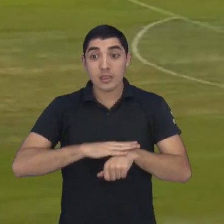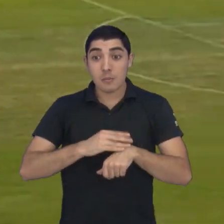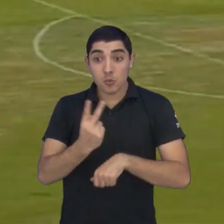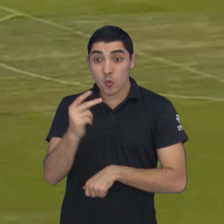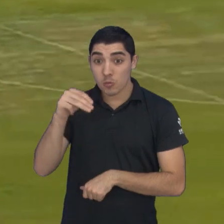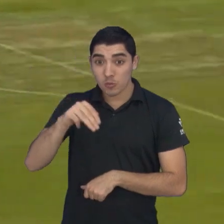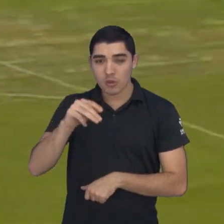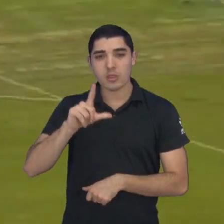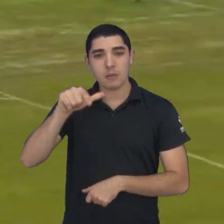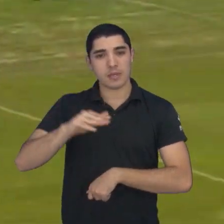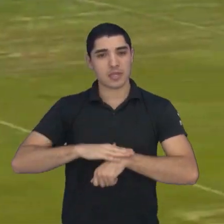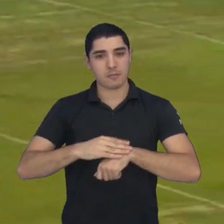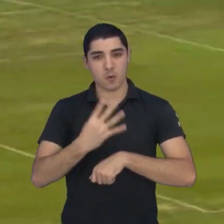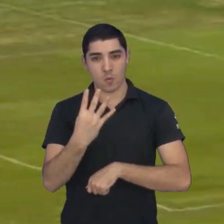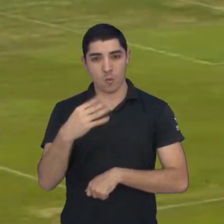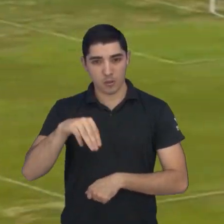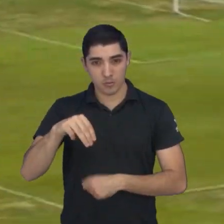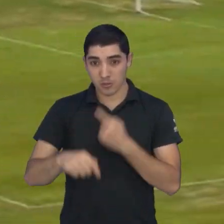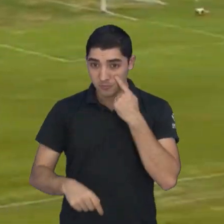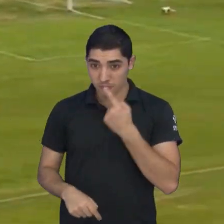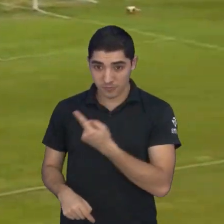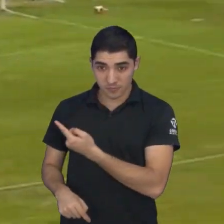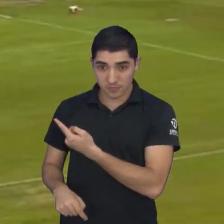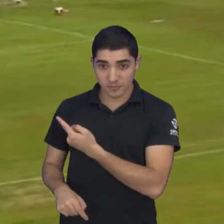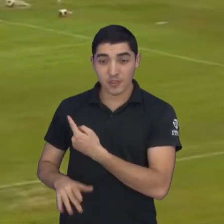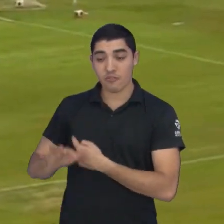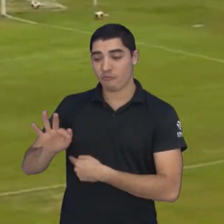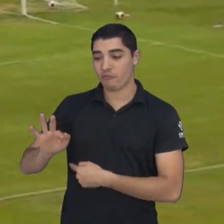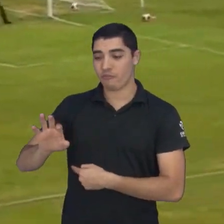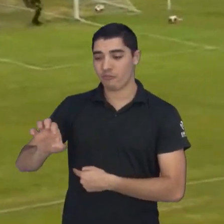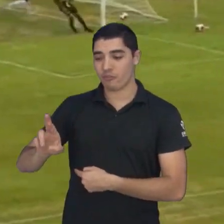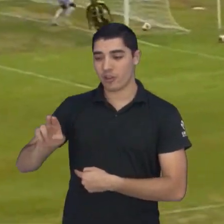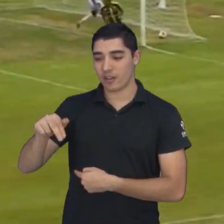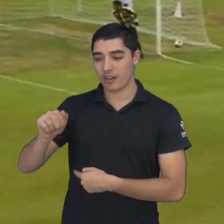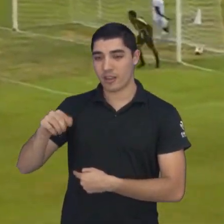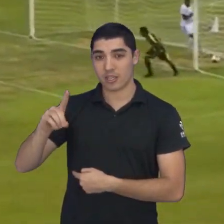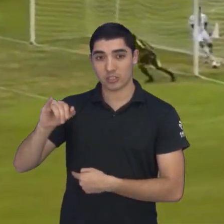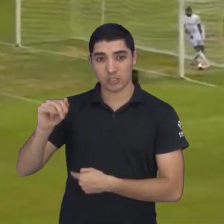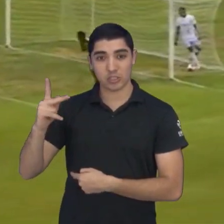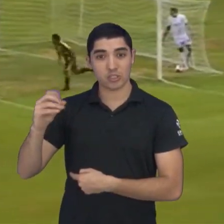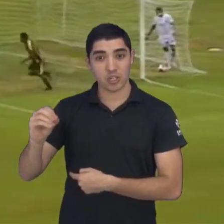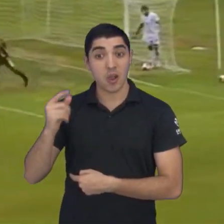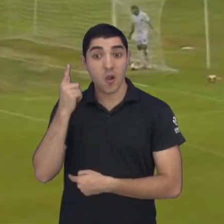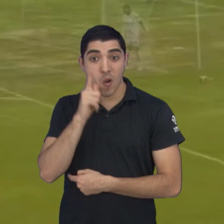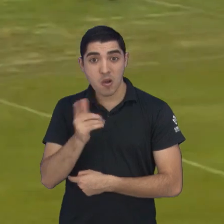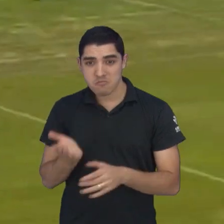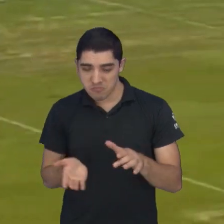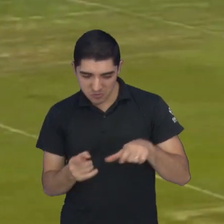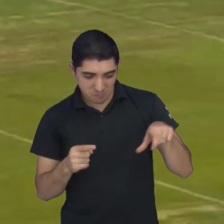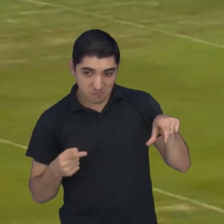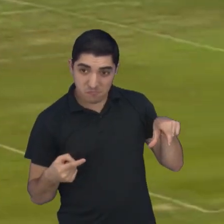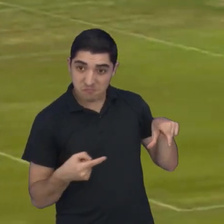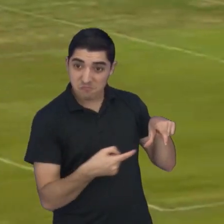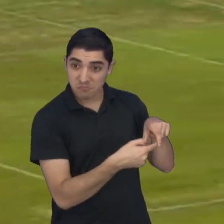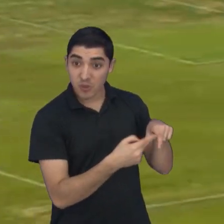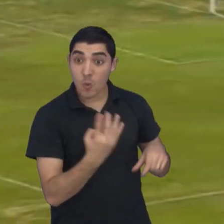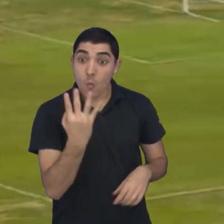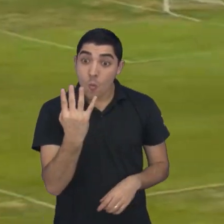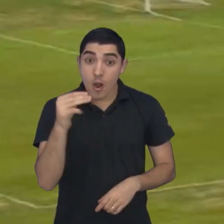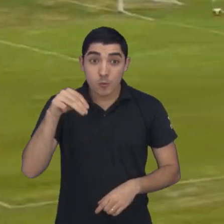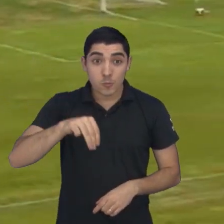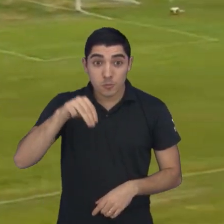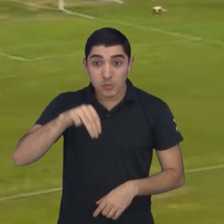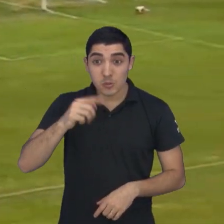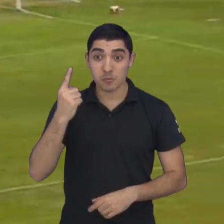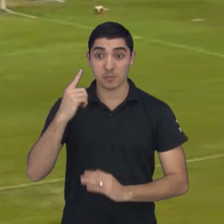jogo aos 4 Fernandinho Tocou pro dioran e o dioran na saída do goleiro ó fez isso aí tocou ali no cantinho aos qu